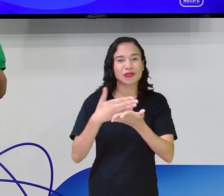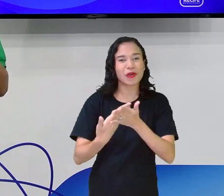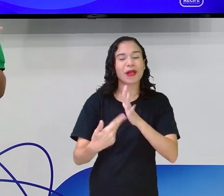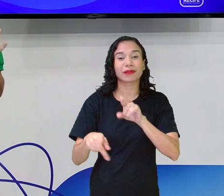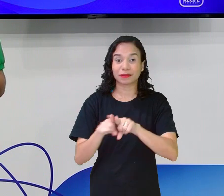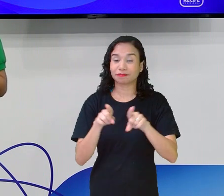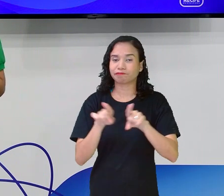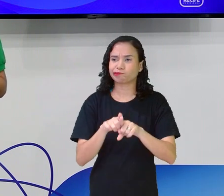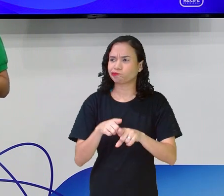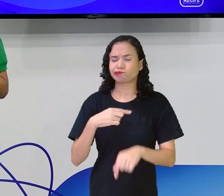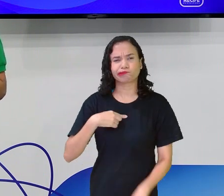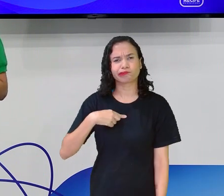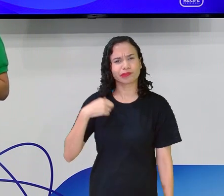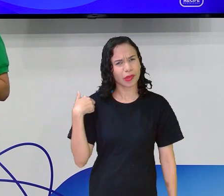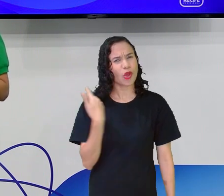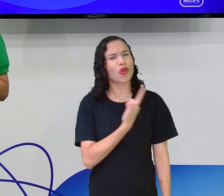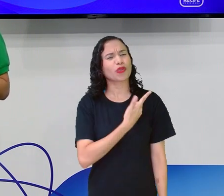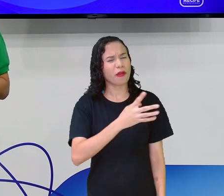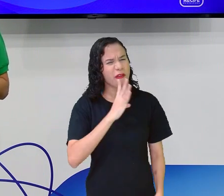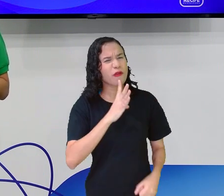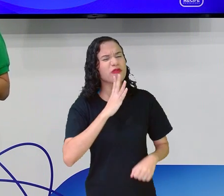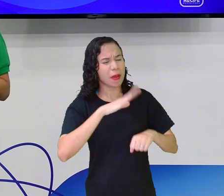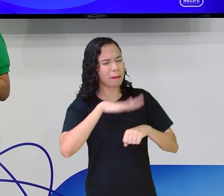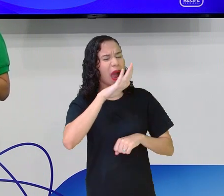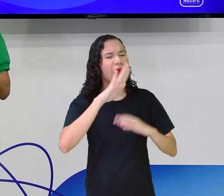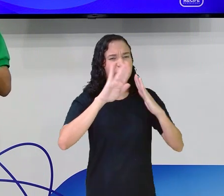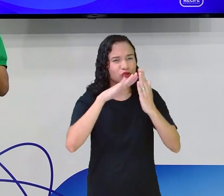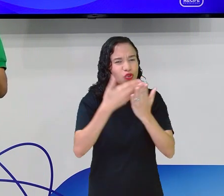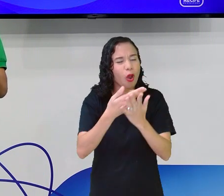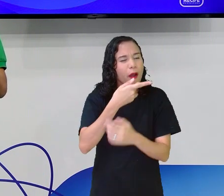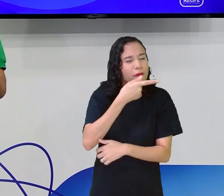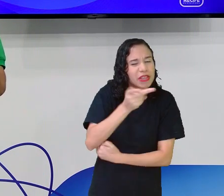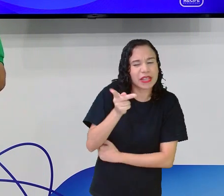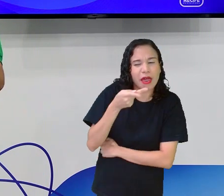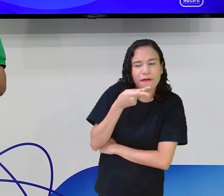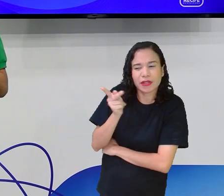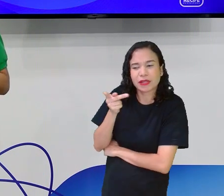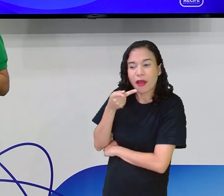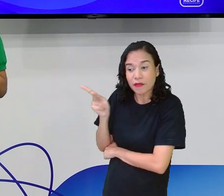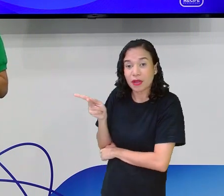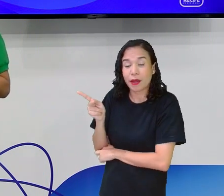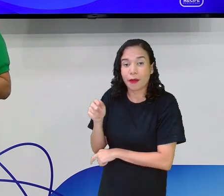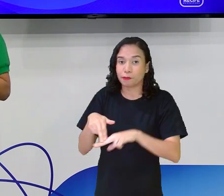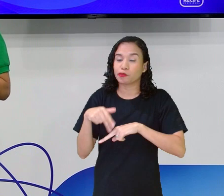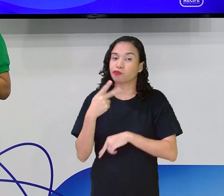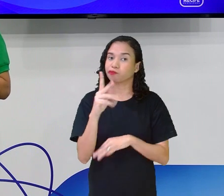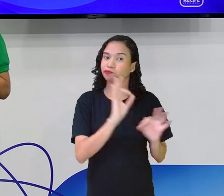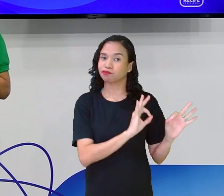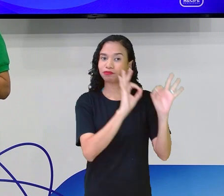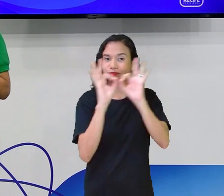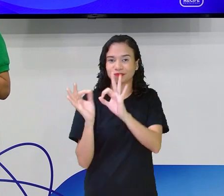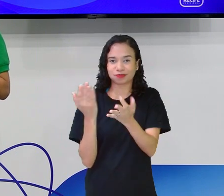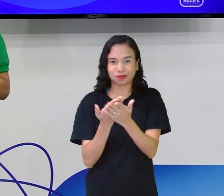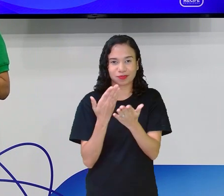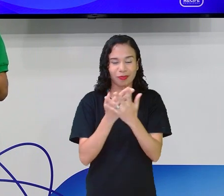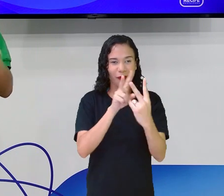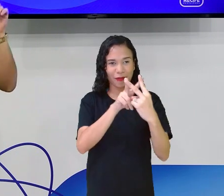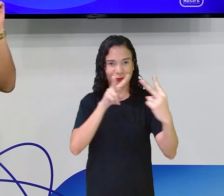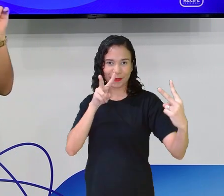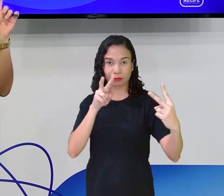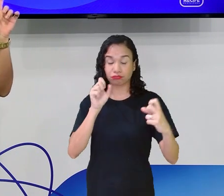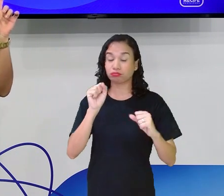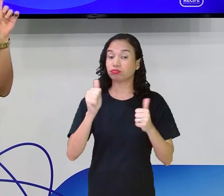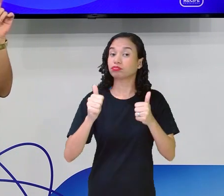Barro. Eu acho que a gente vai conhecer mais escolas por aí. Por enquanto, vocês acompanham as aulas da gente do